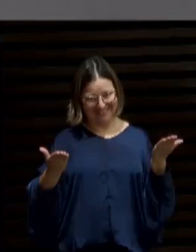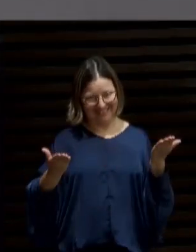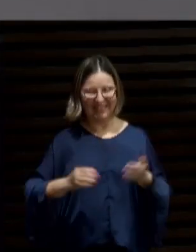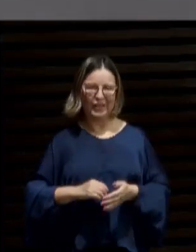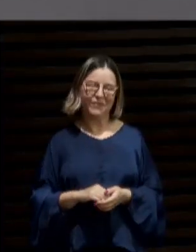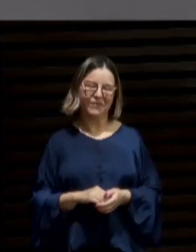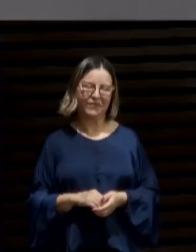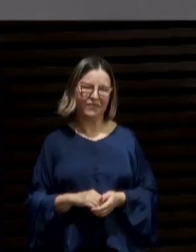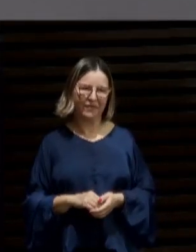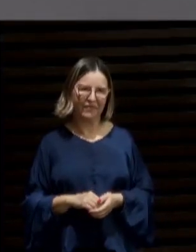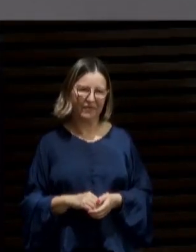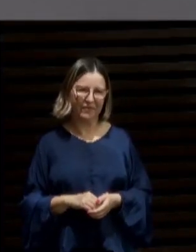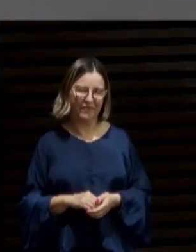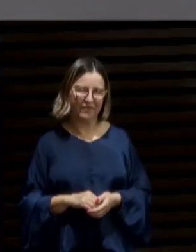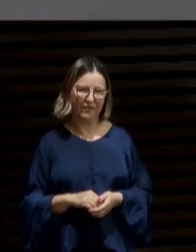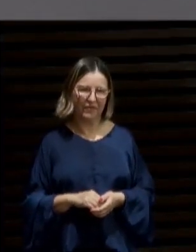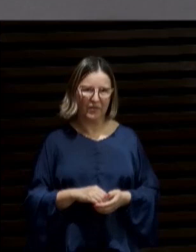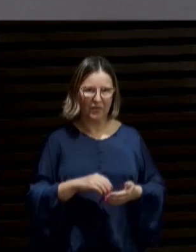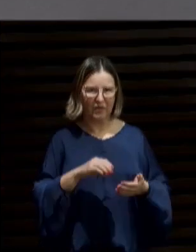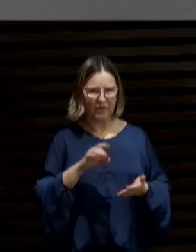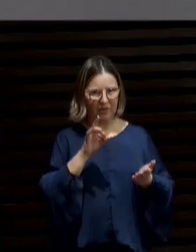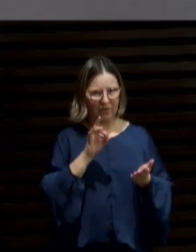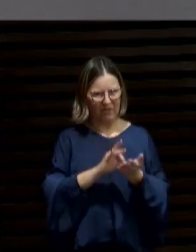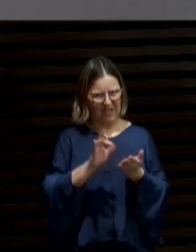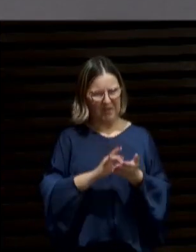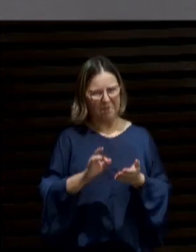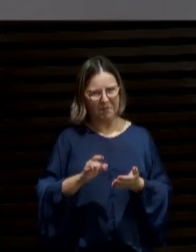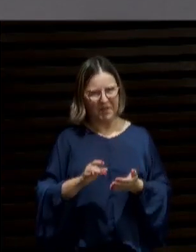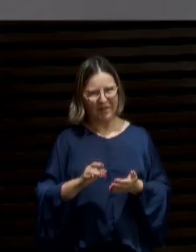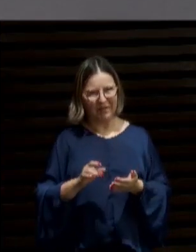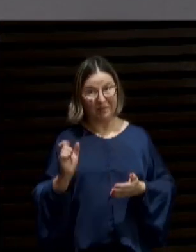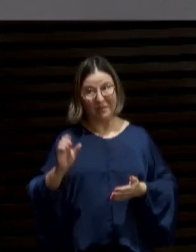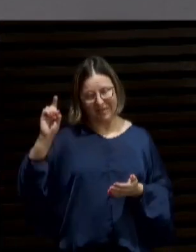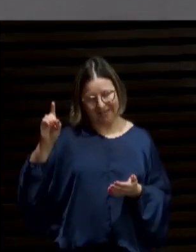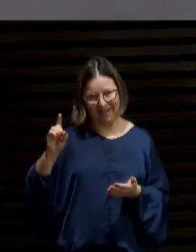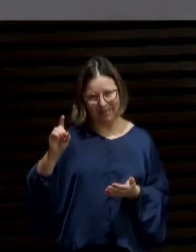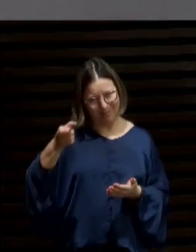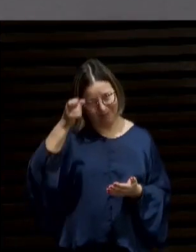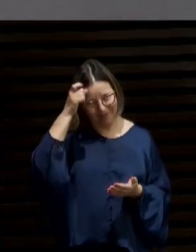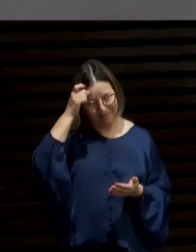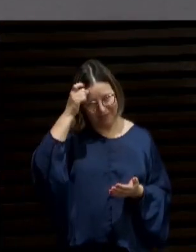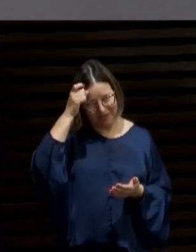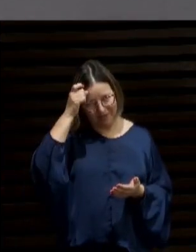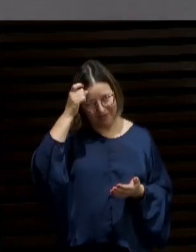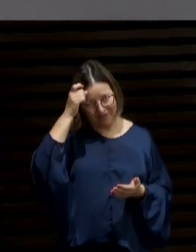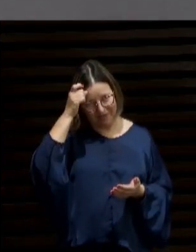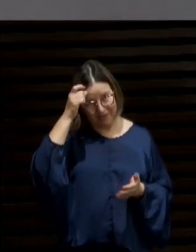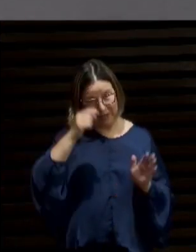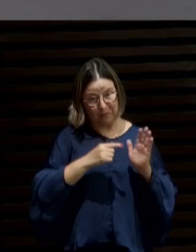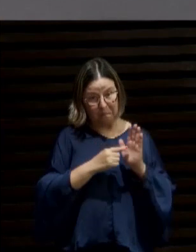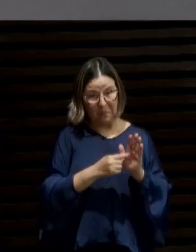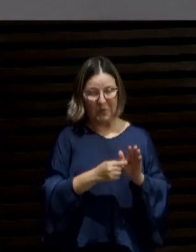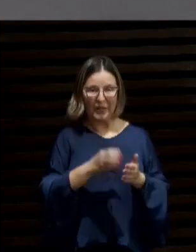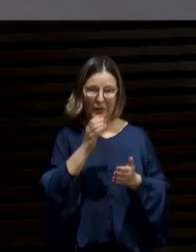O adversário desta palavra, ele entrou no capítulo 3. 2 capítulos da Bíblia,